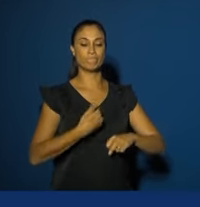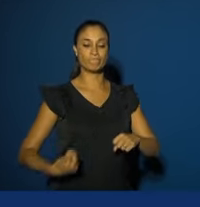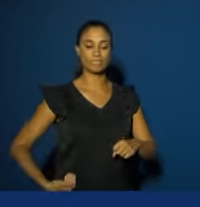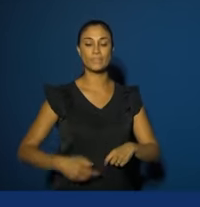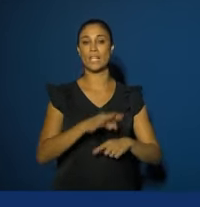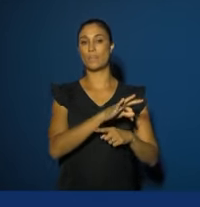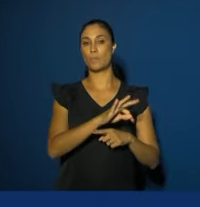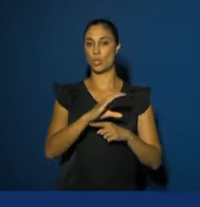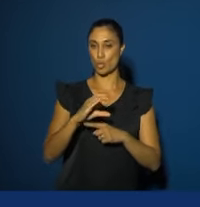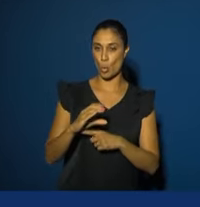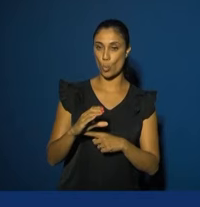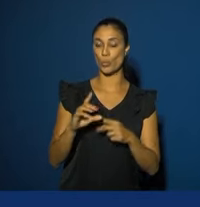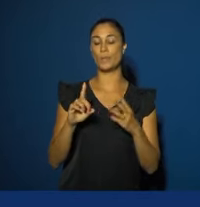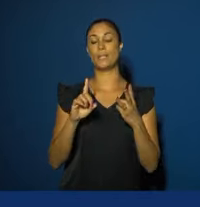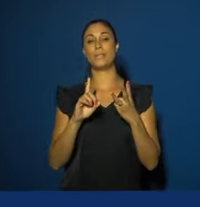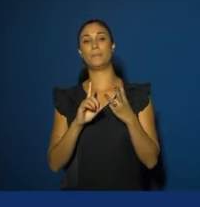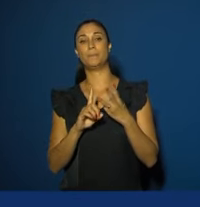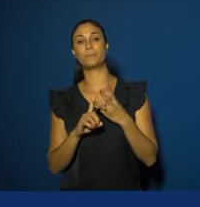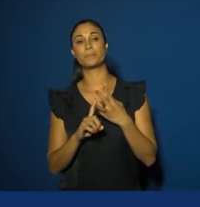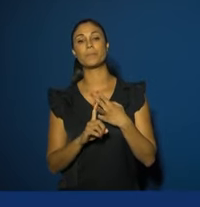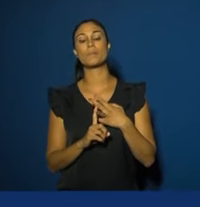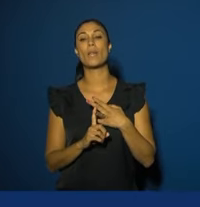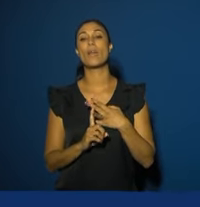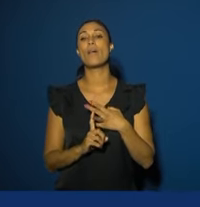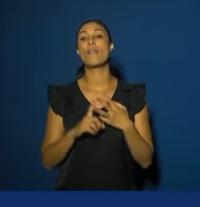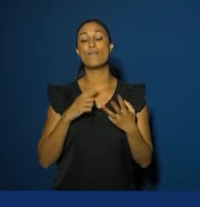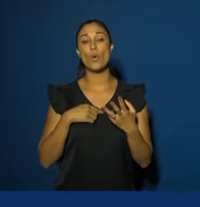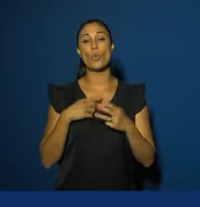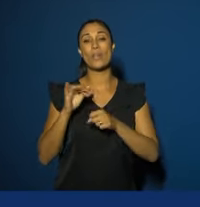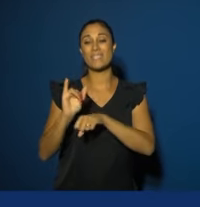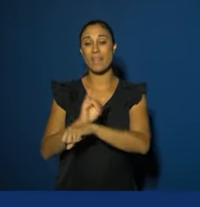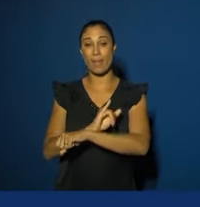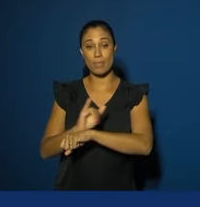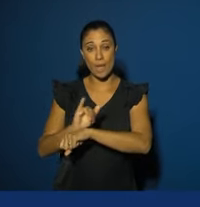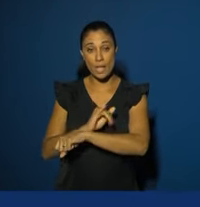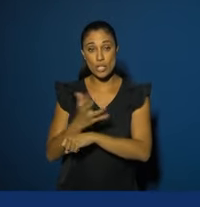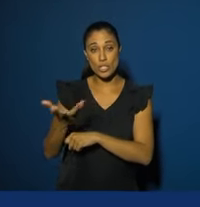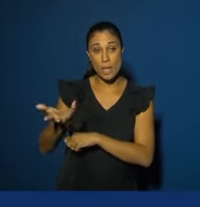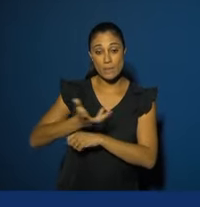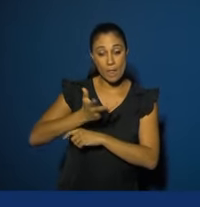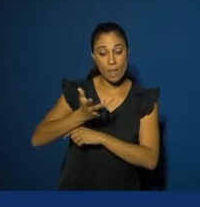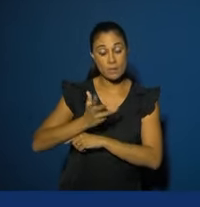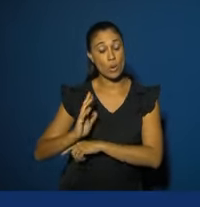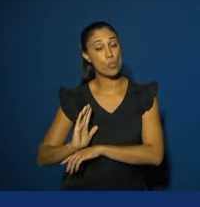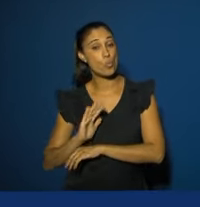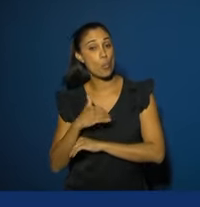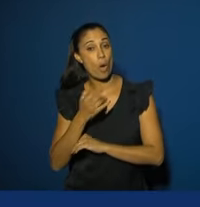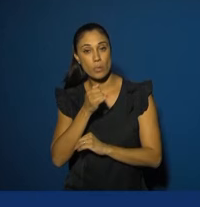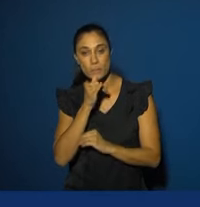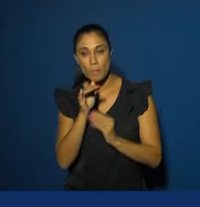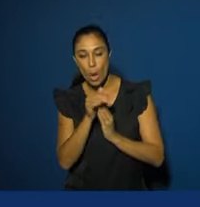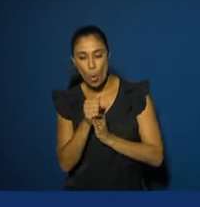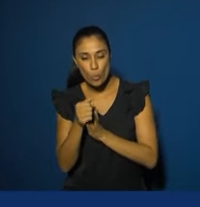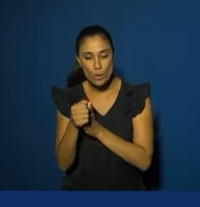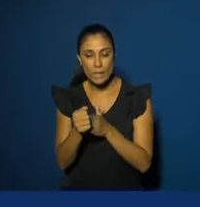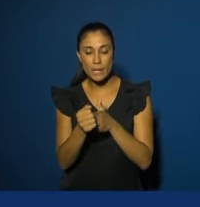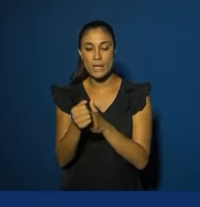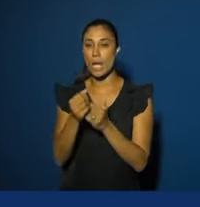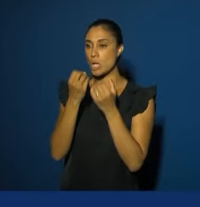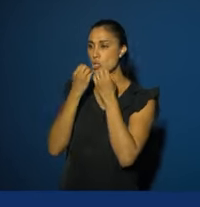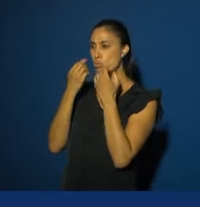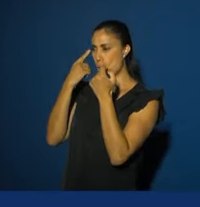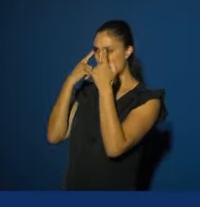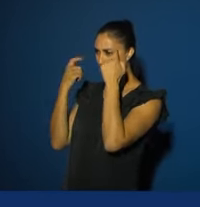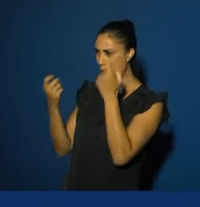tribunais de contas foram as ferramentas de aceleração quando um guia de de bom